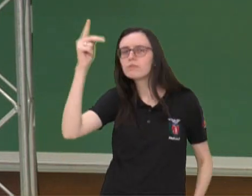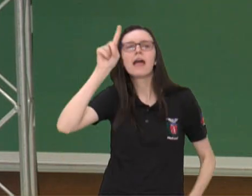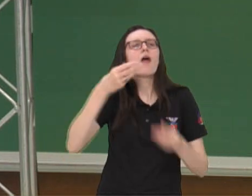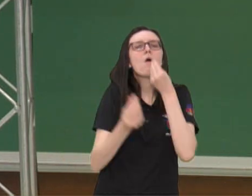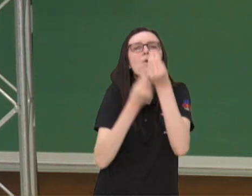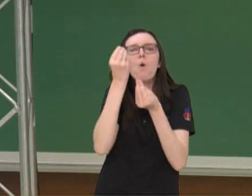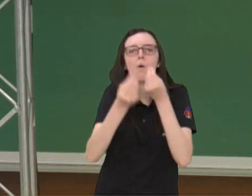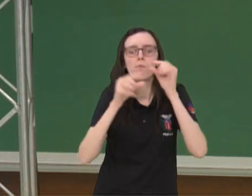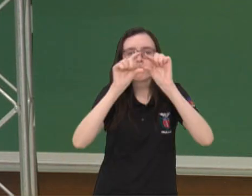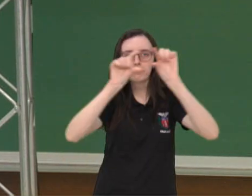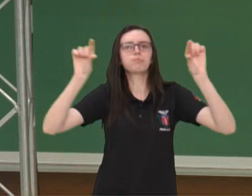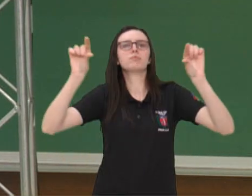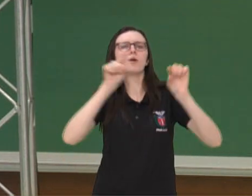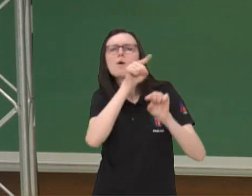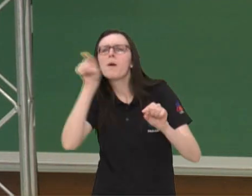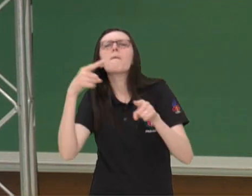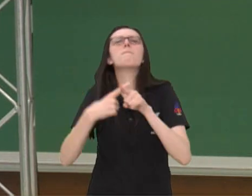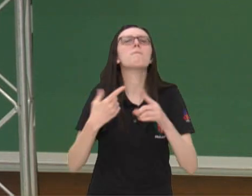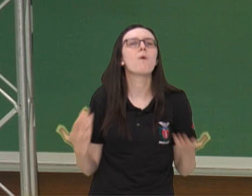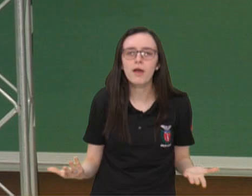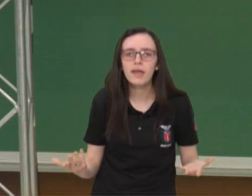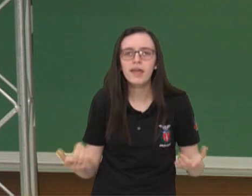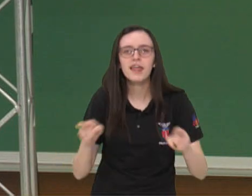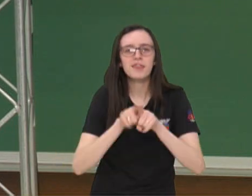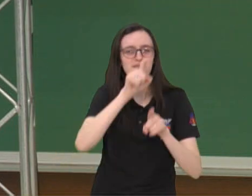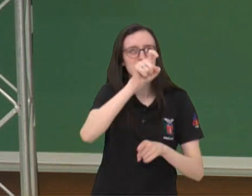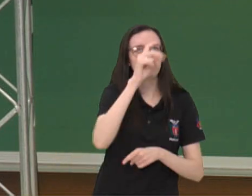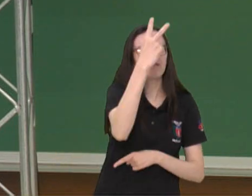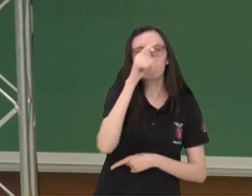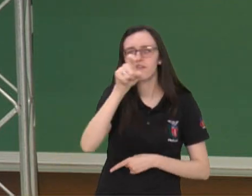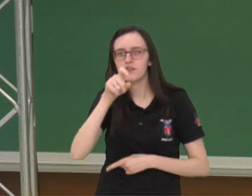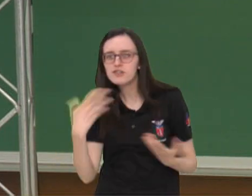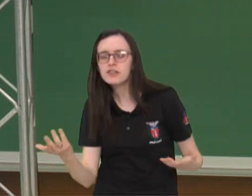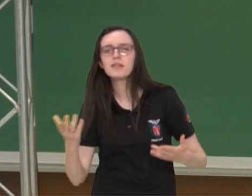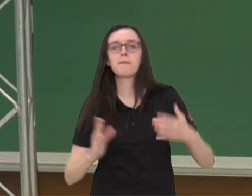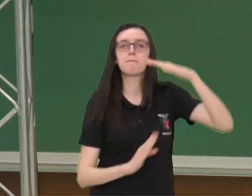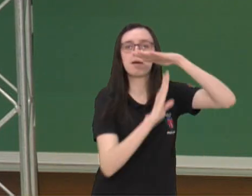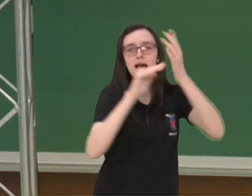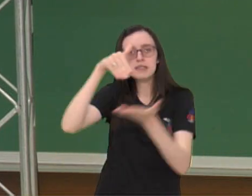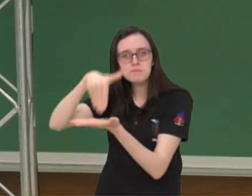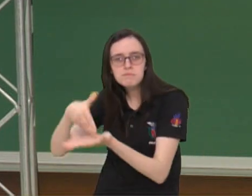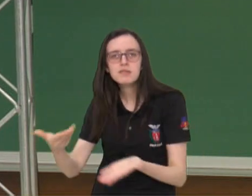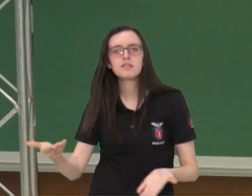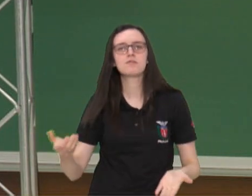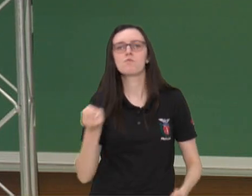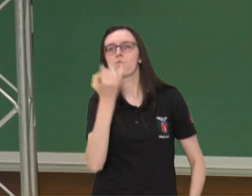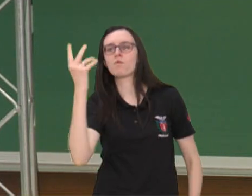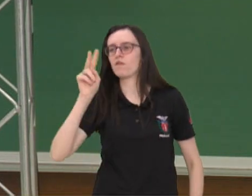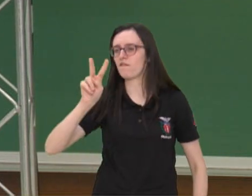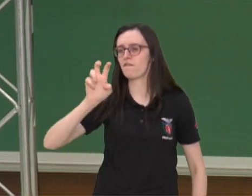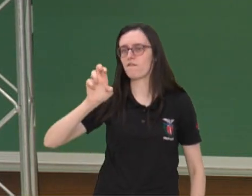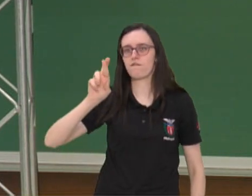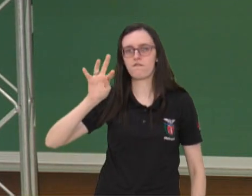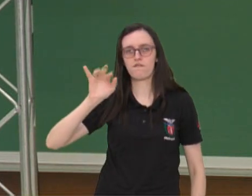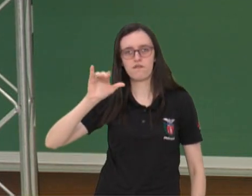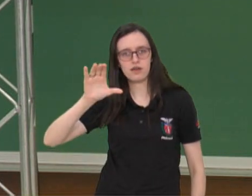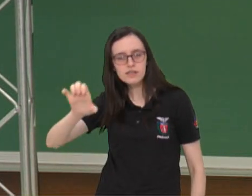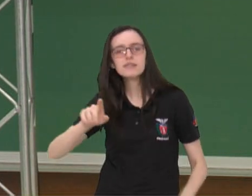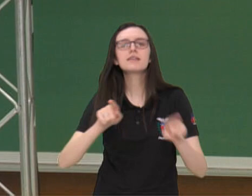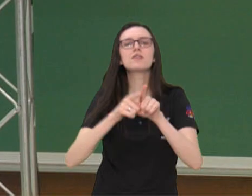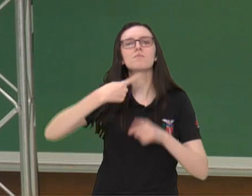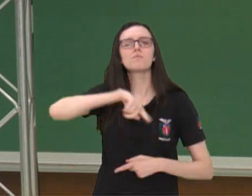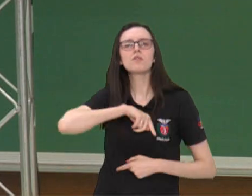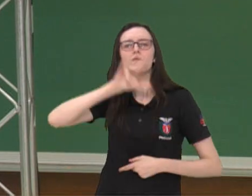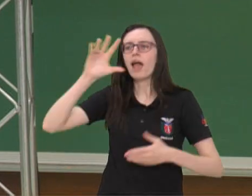formação até o cálculo de suas raízes, ponto de máximo, ponto de mínimo, valor de vértice. Vai resgatar